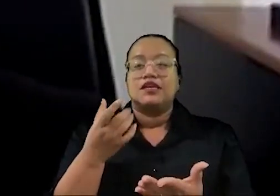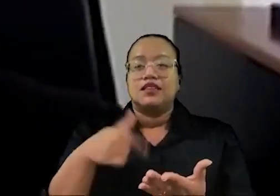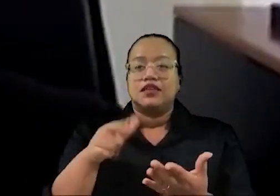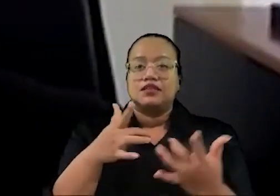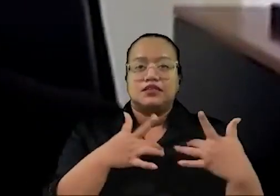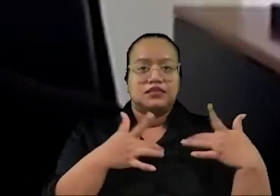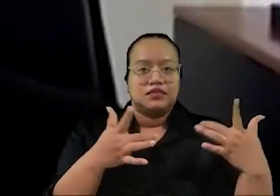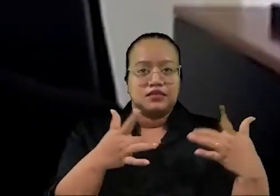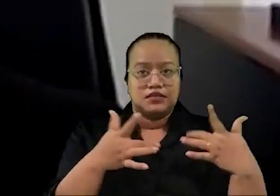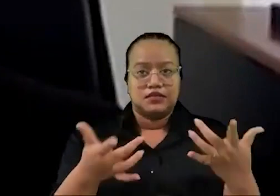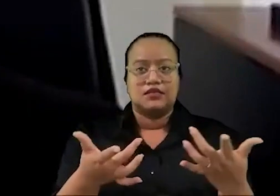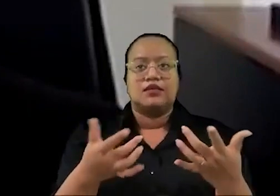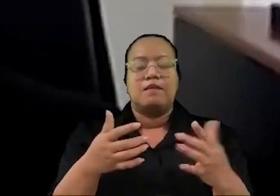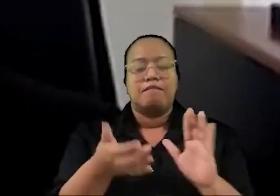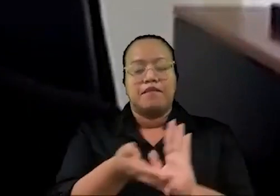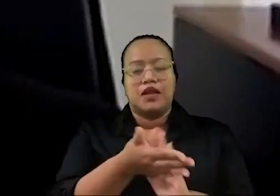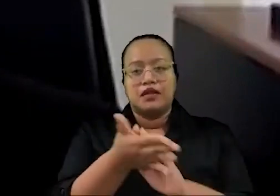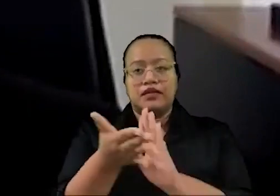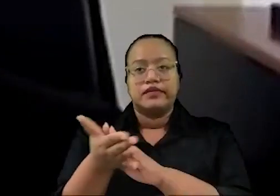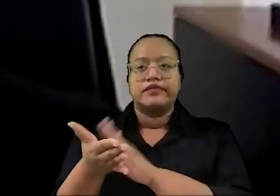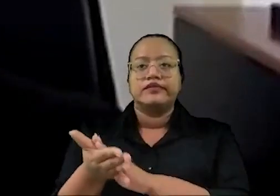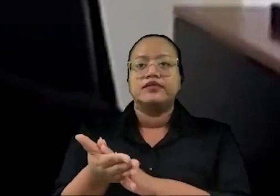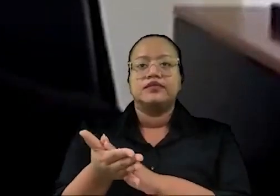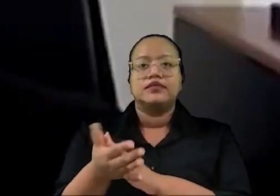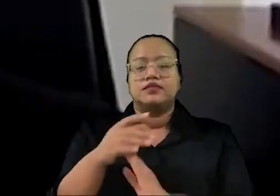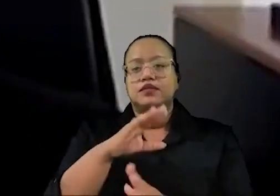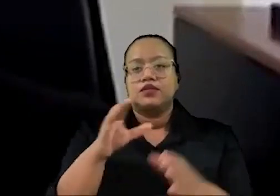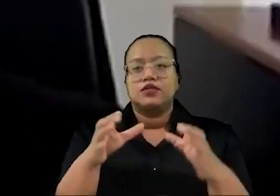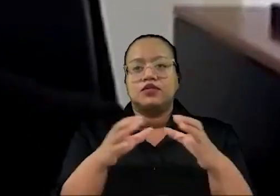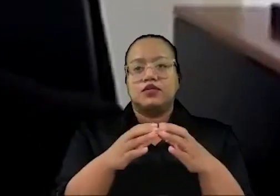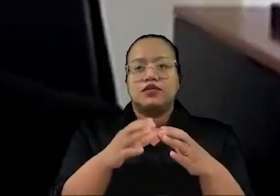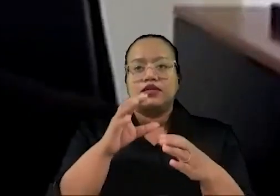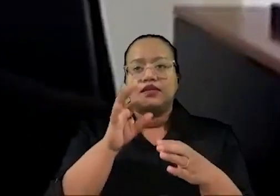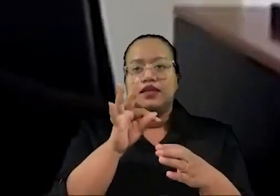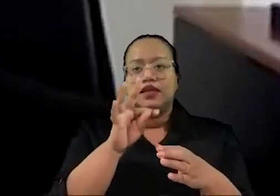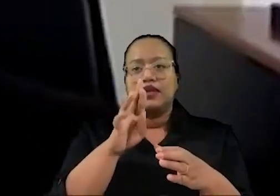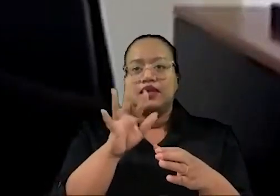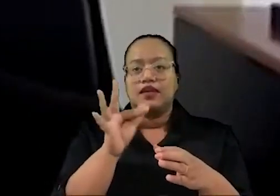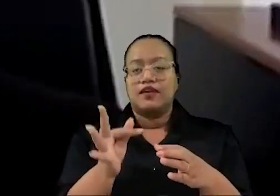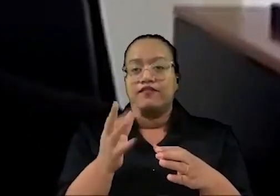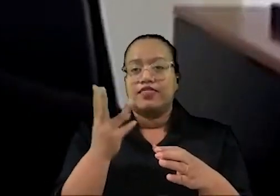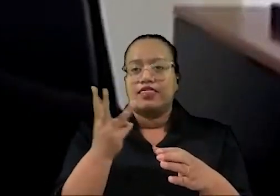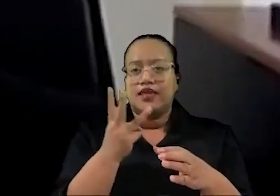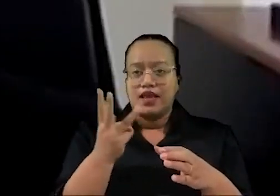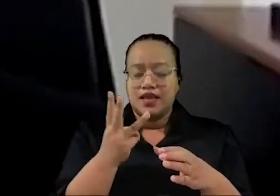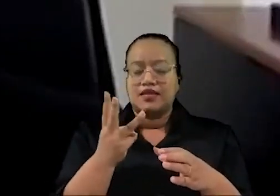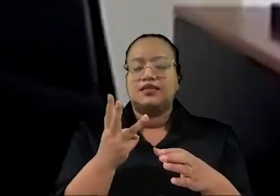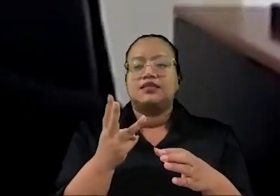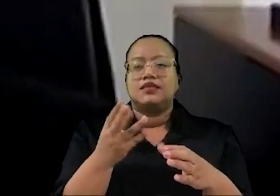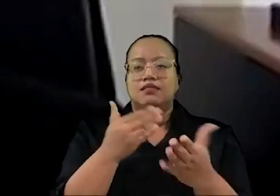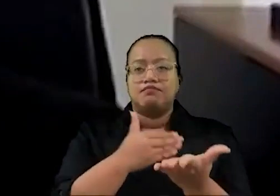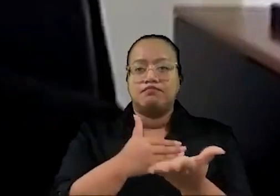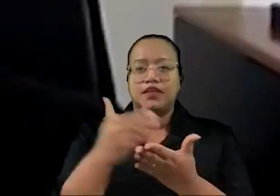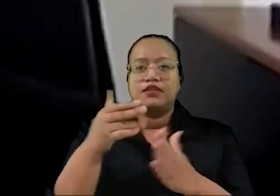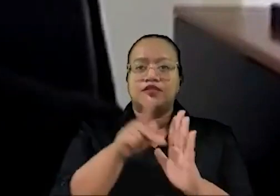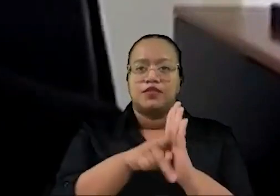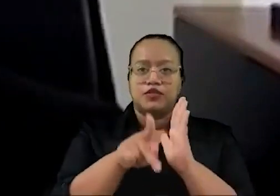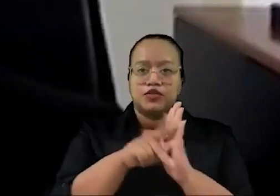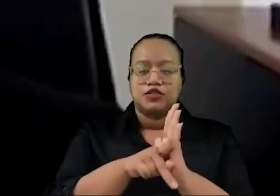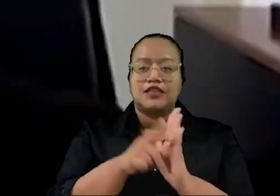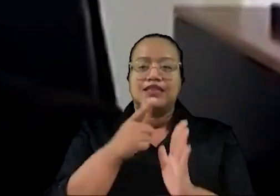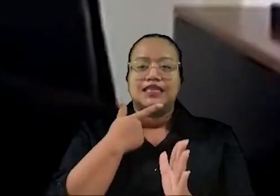vez a toda a equipe do TRF3 pela iniciativa. Desejo que esse encontro seja, como já está